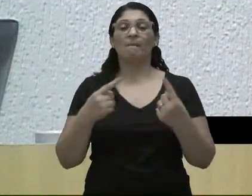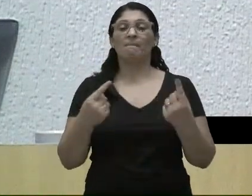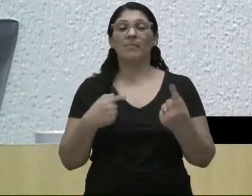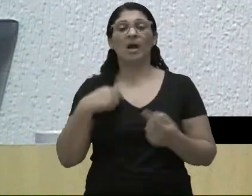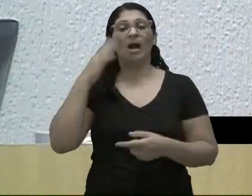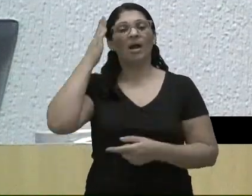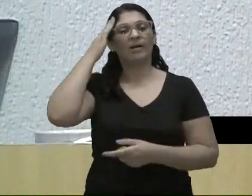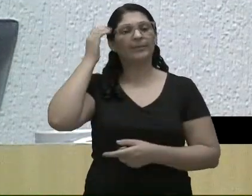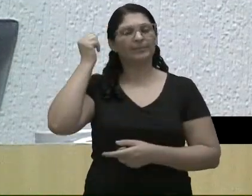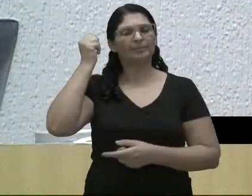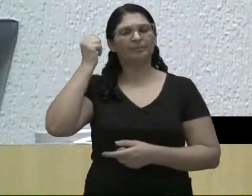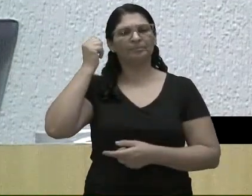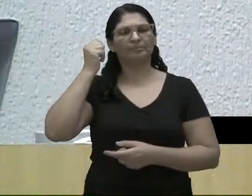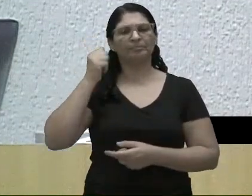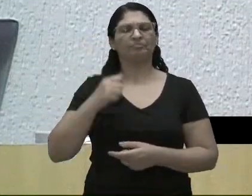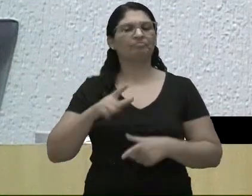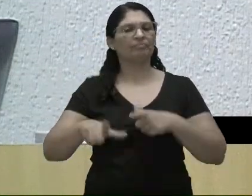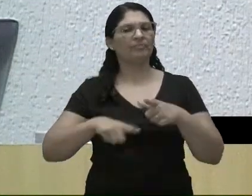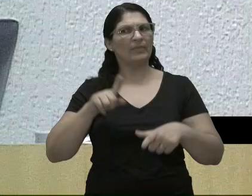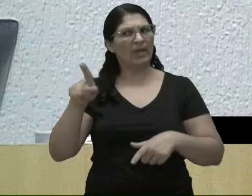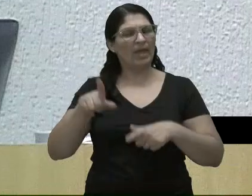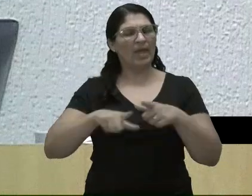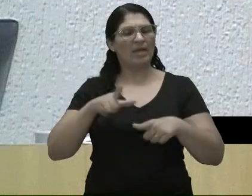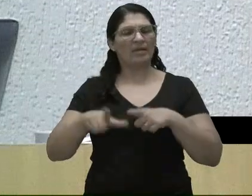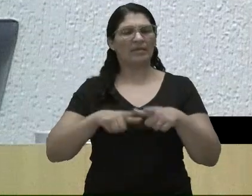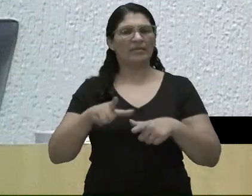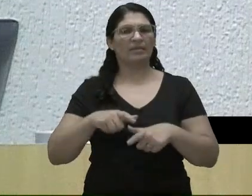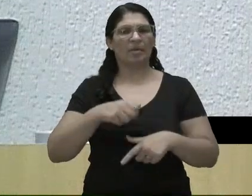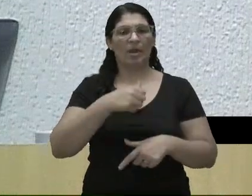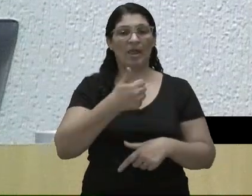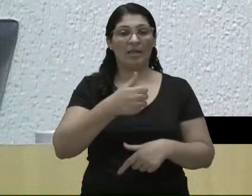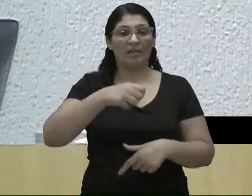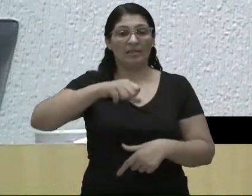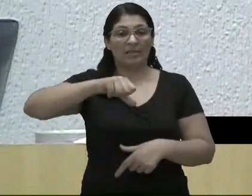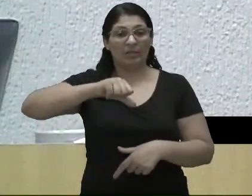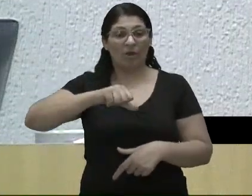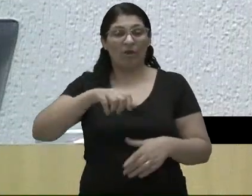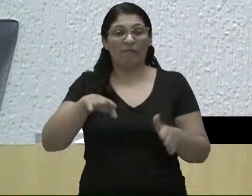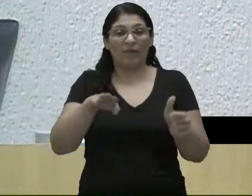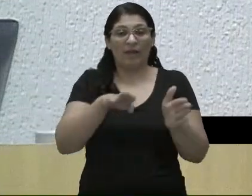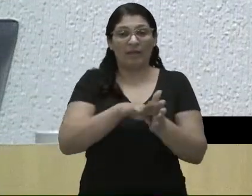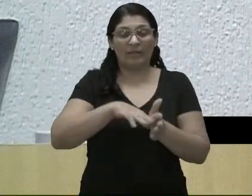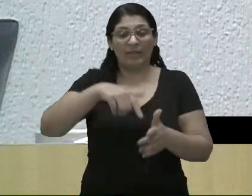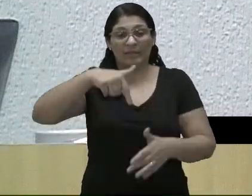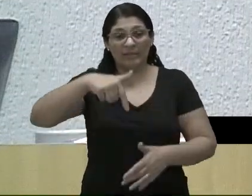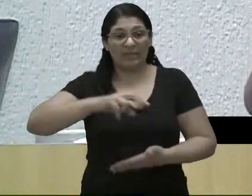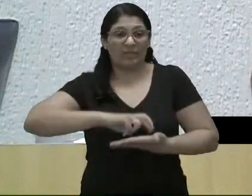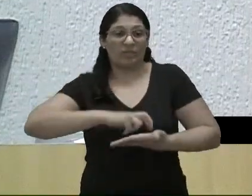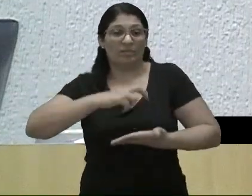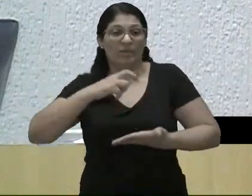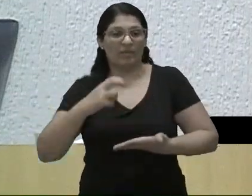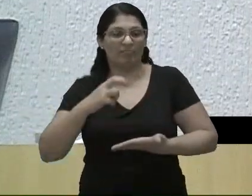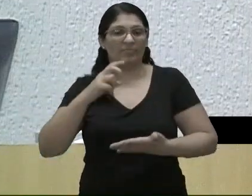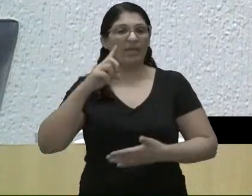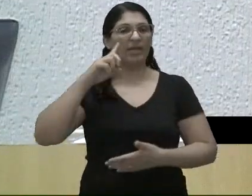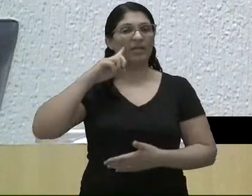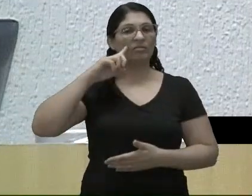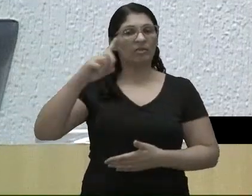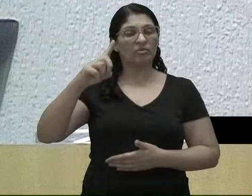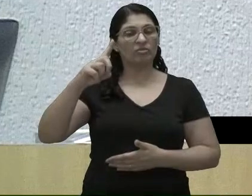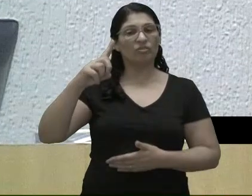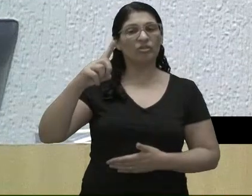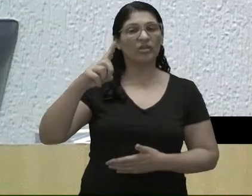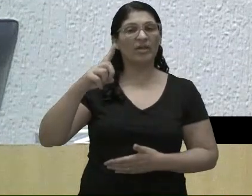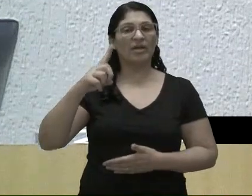fazem das 19 às 7 da manhã. E durante o dia, a orientação é que eles venham até